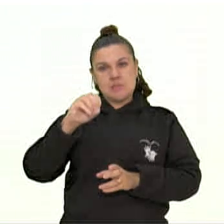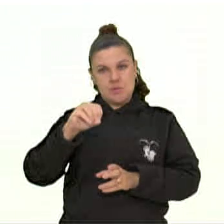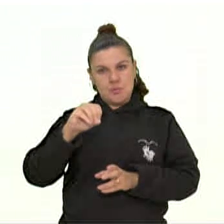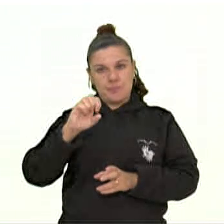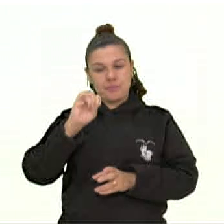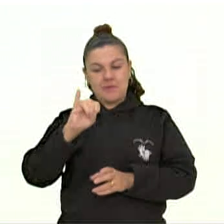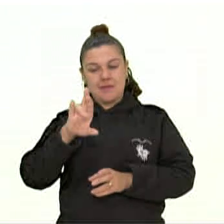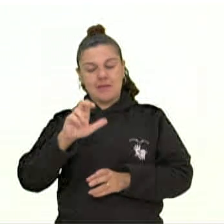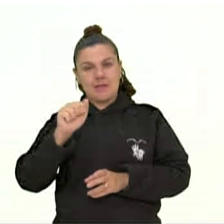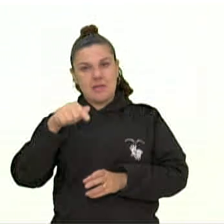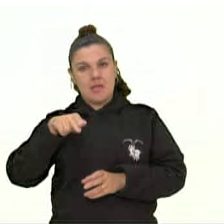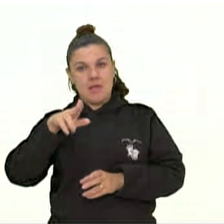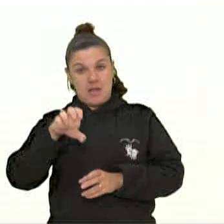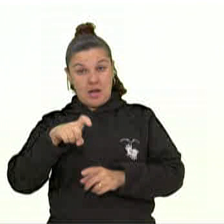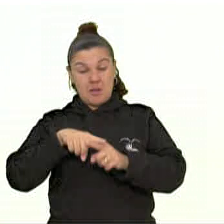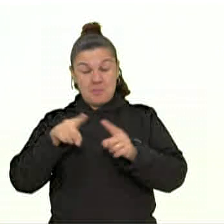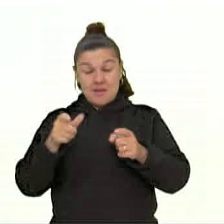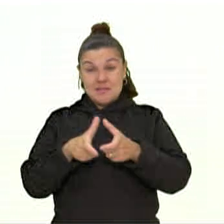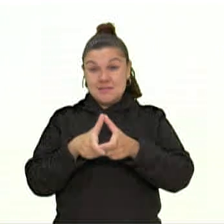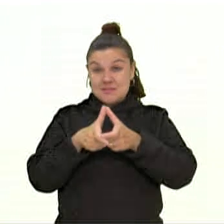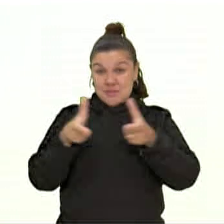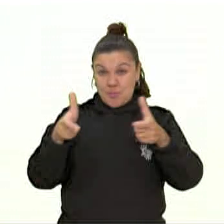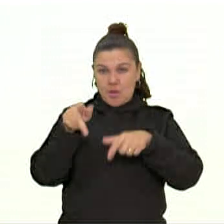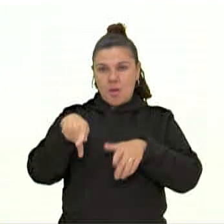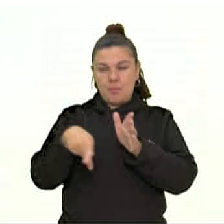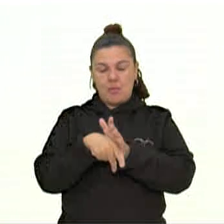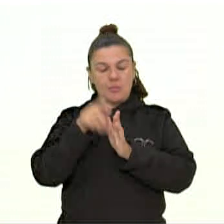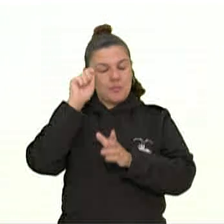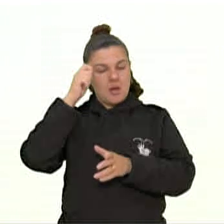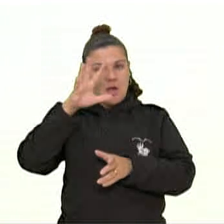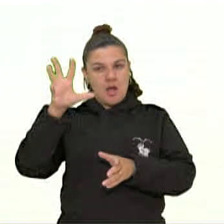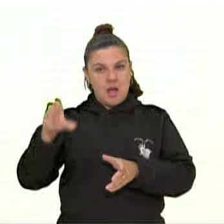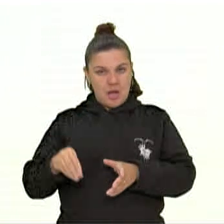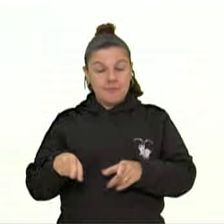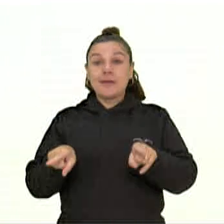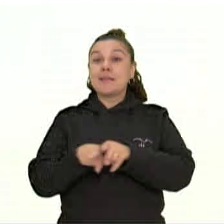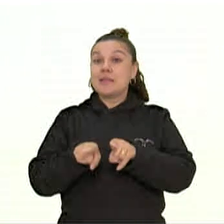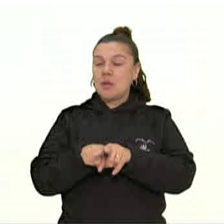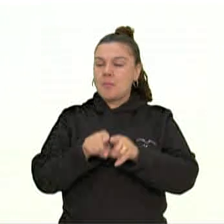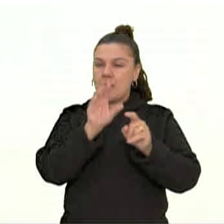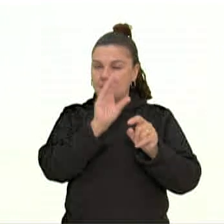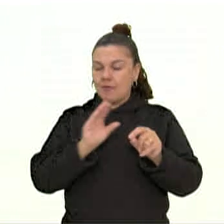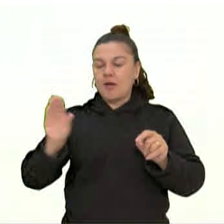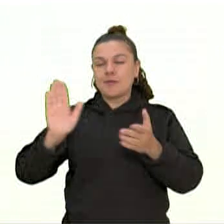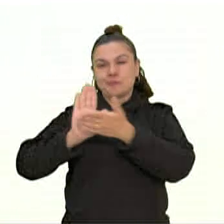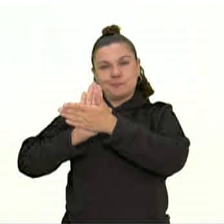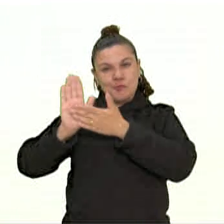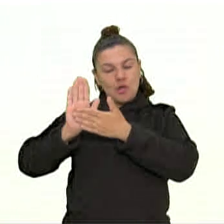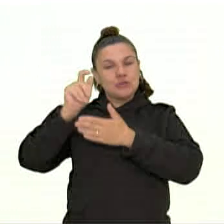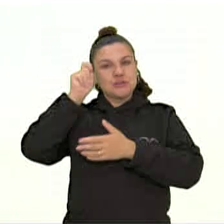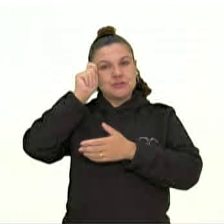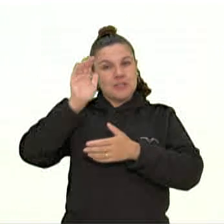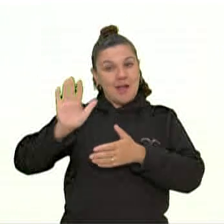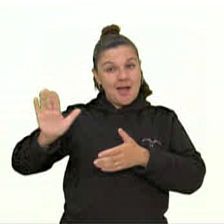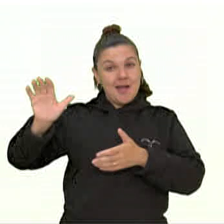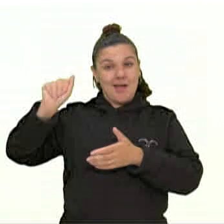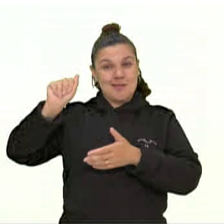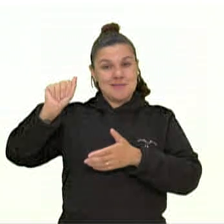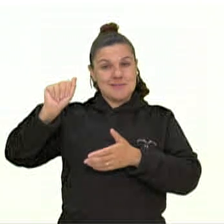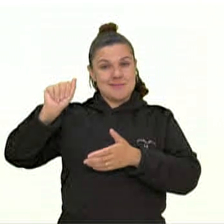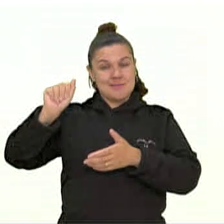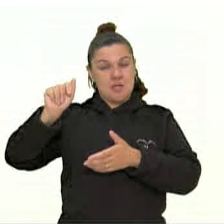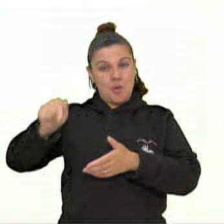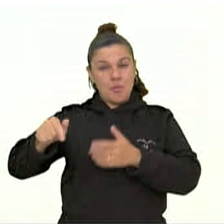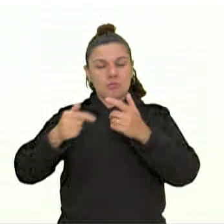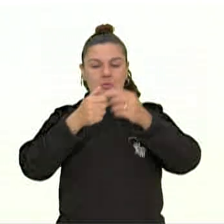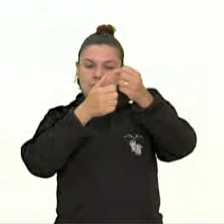Ásia, mas a maioria vem da África. Alguns vêm do continente asiático, que também está ali nessa fronteira, né? Existe